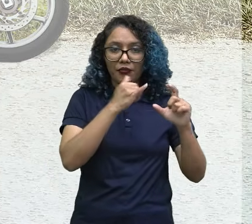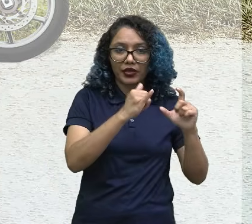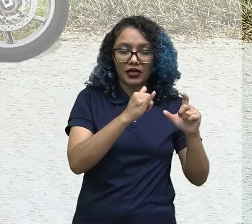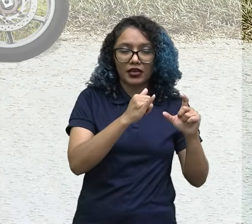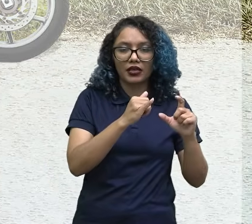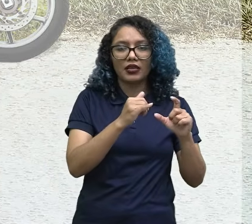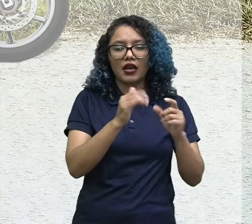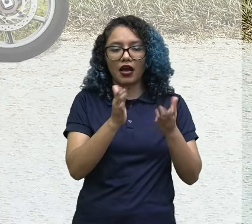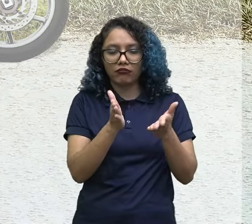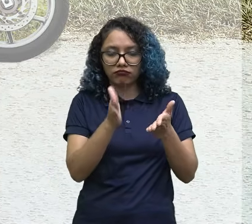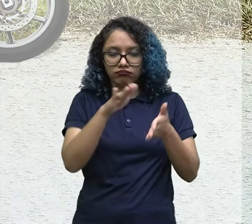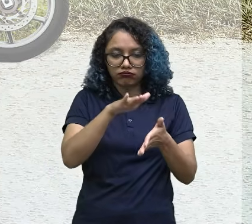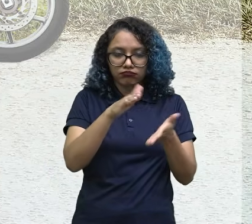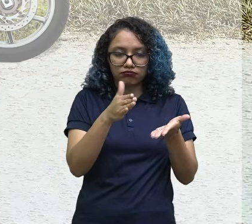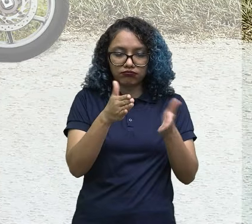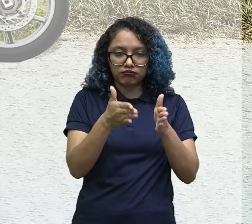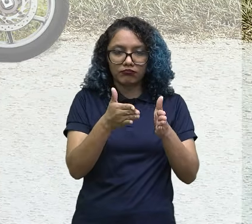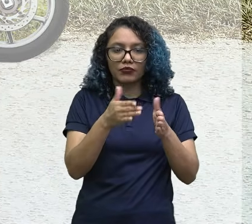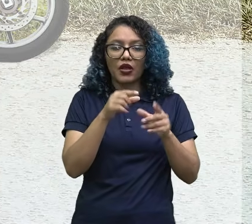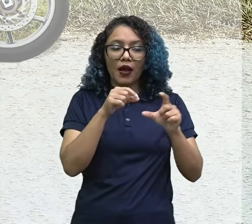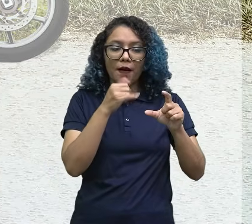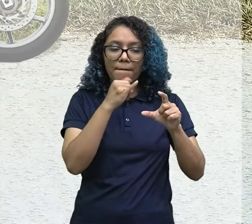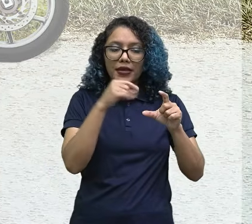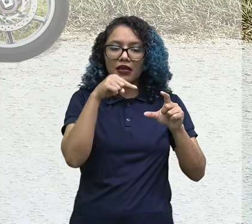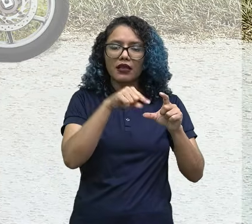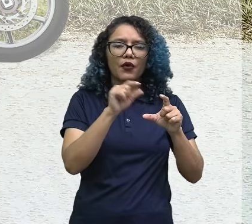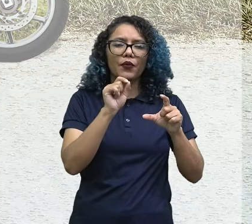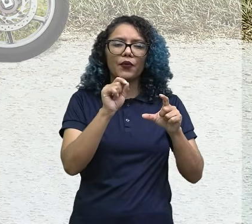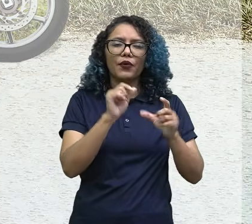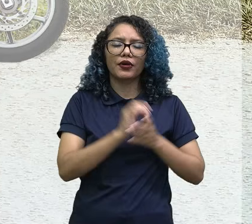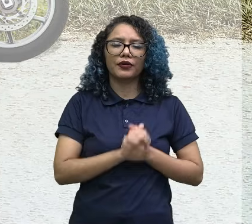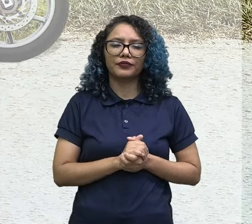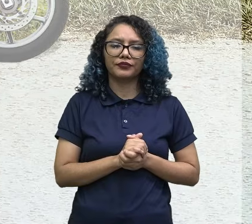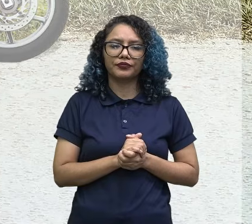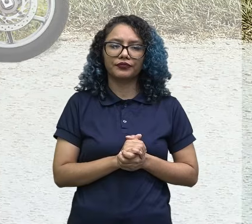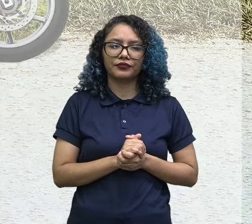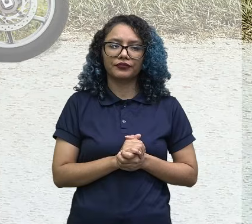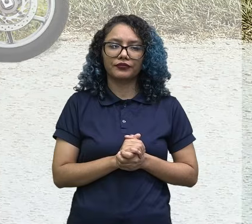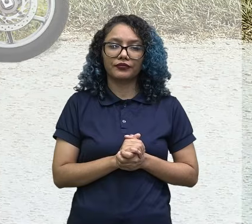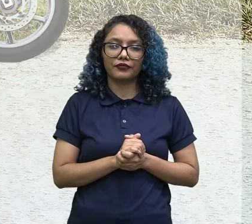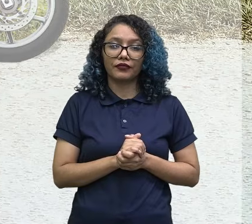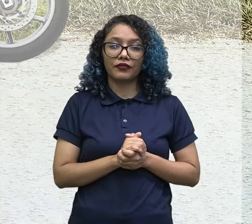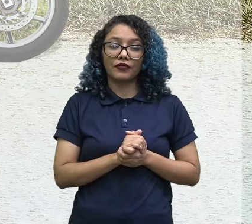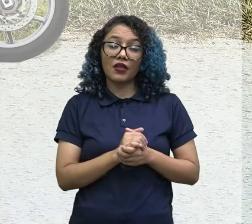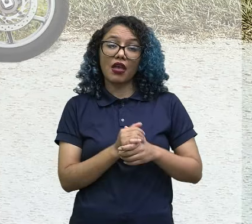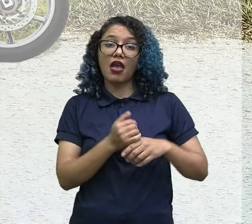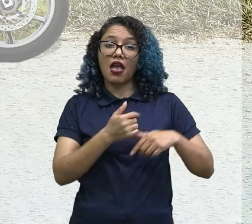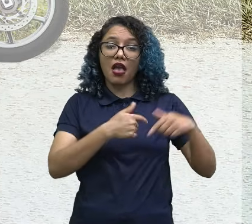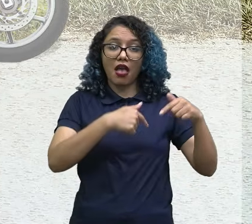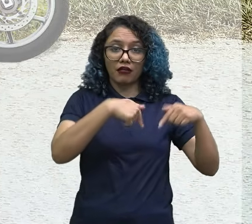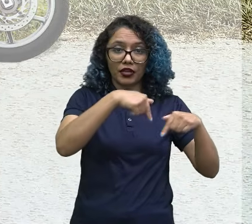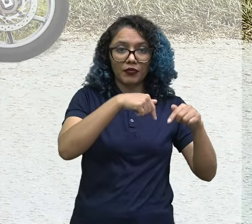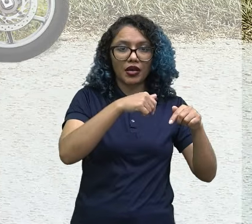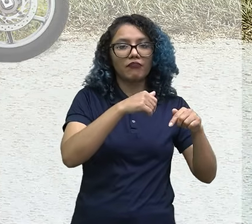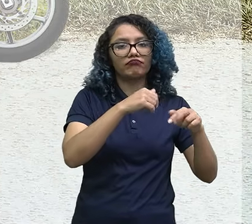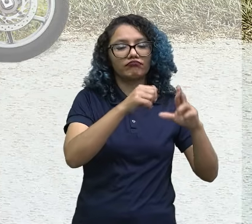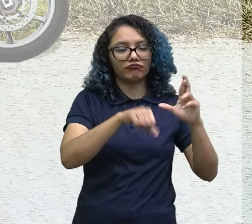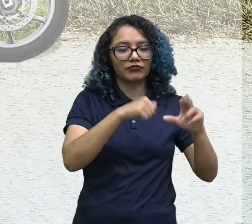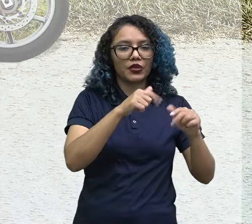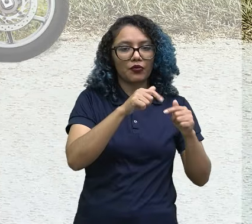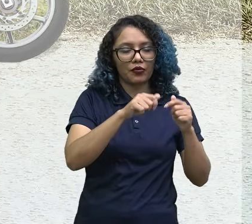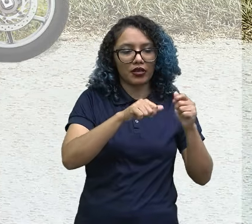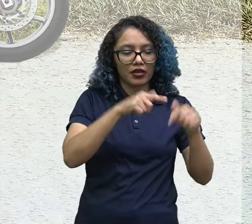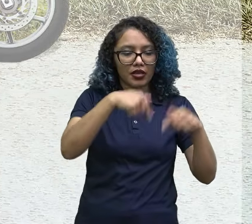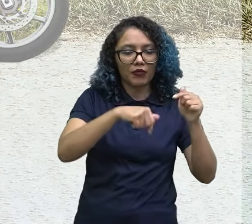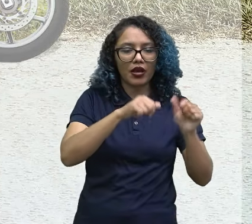uma bateria, tá? Na pilha nós temos aí uma reação química que gera eletricidade, enquanto